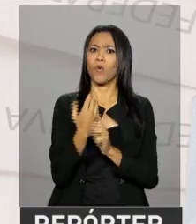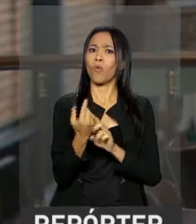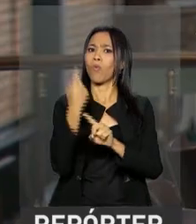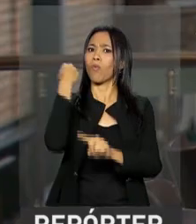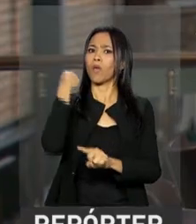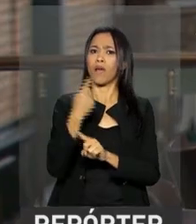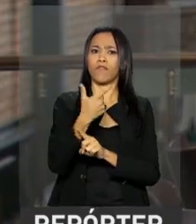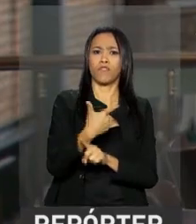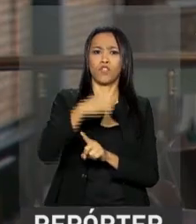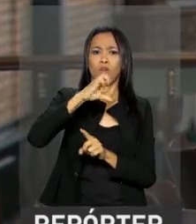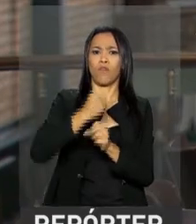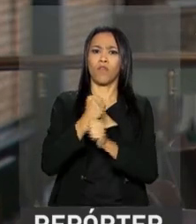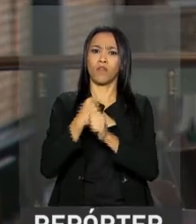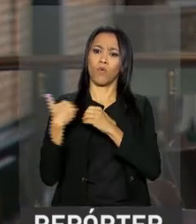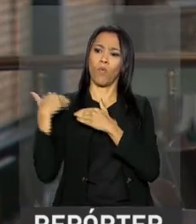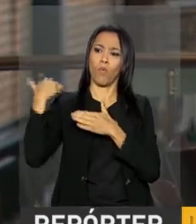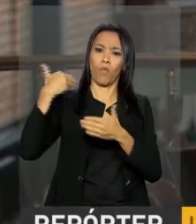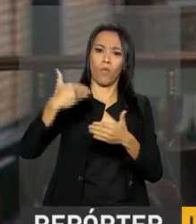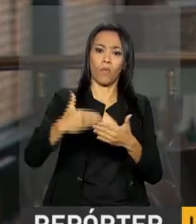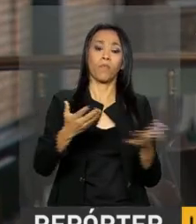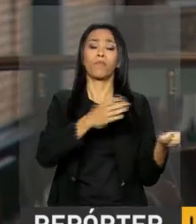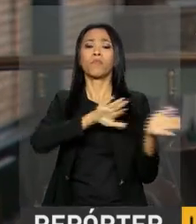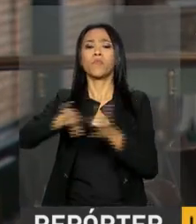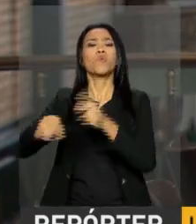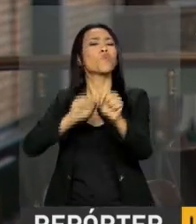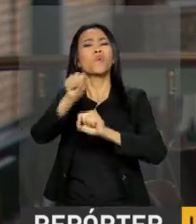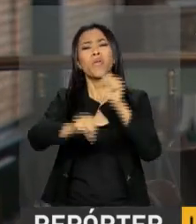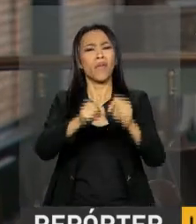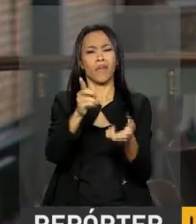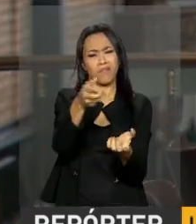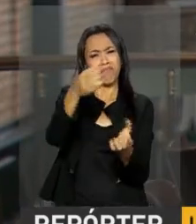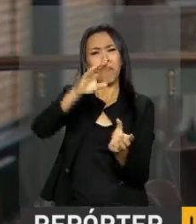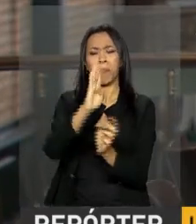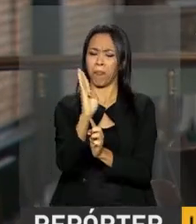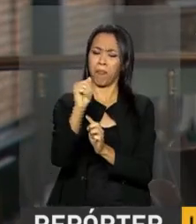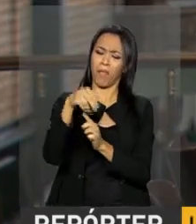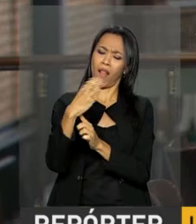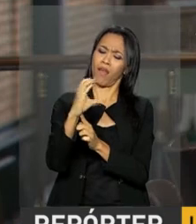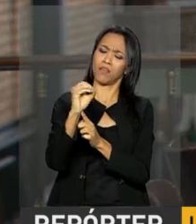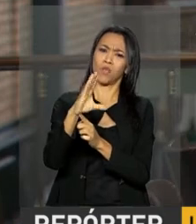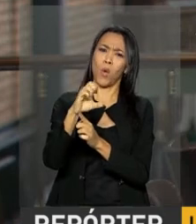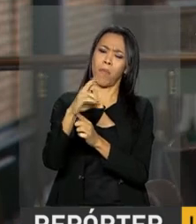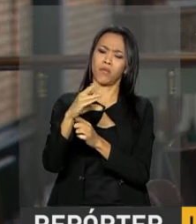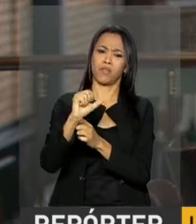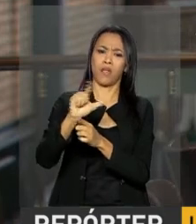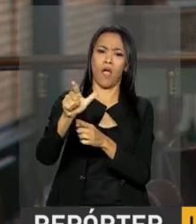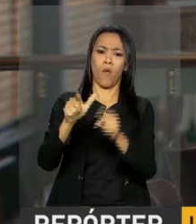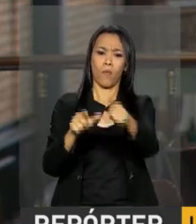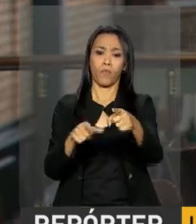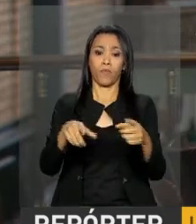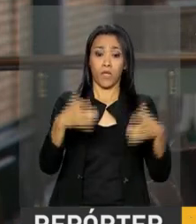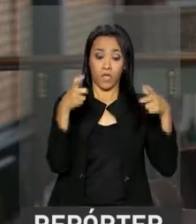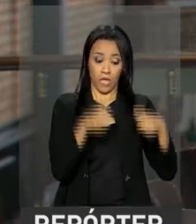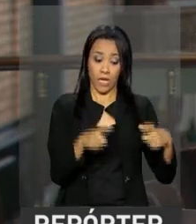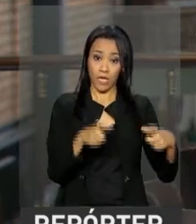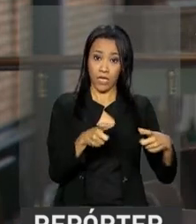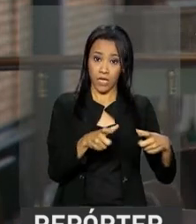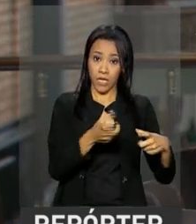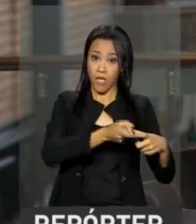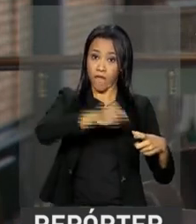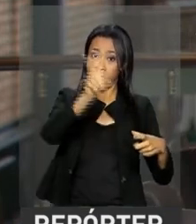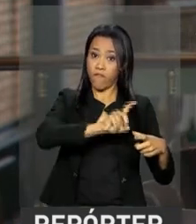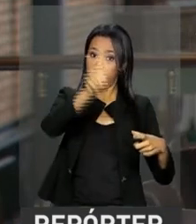a balança comercial funciona como essa balança aqui de um lado a gente coloca os produtos que o brasil vende lá pra